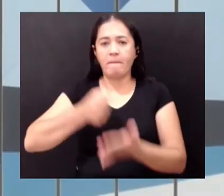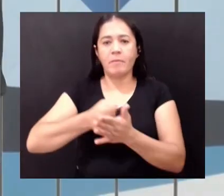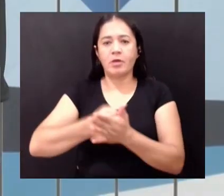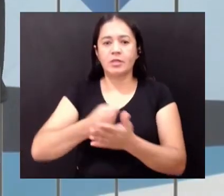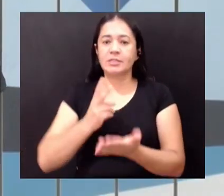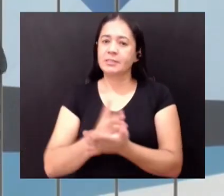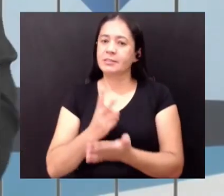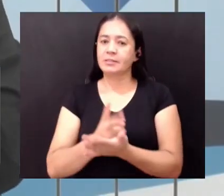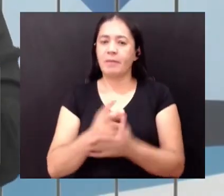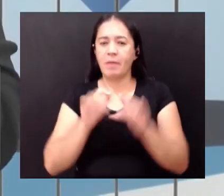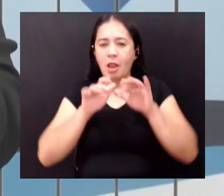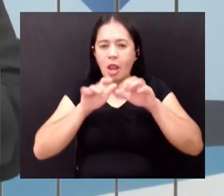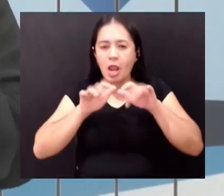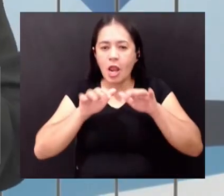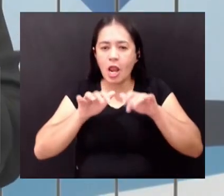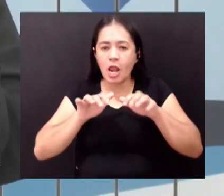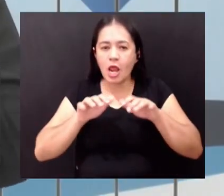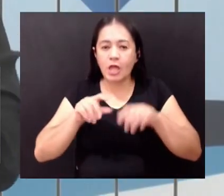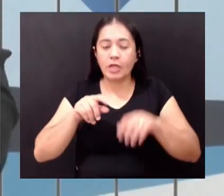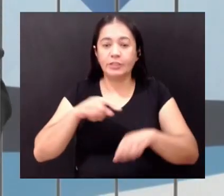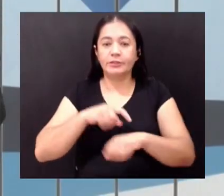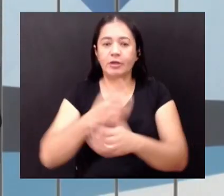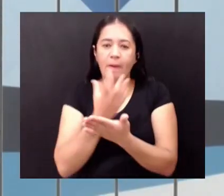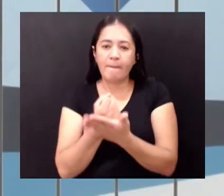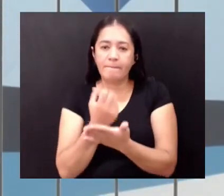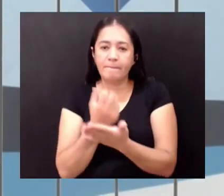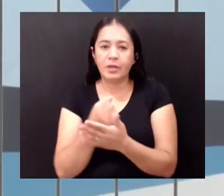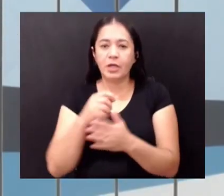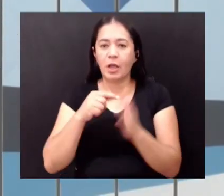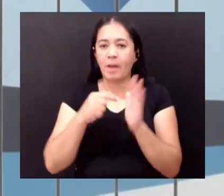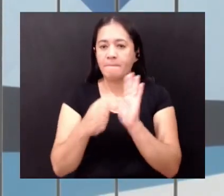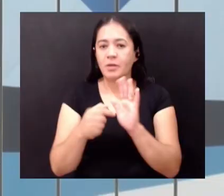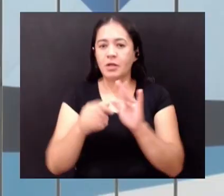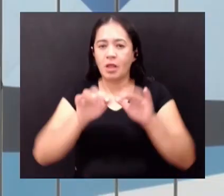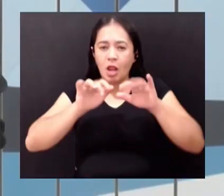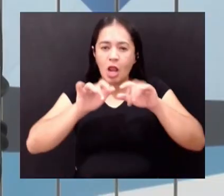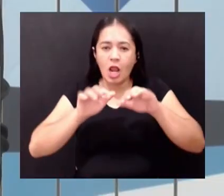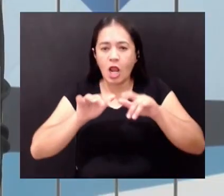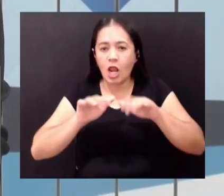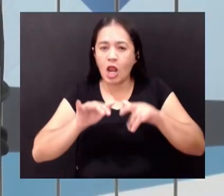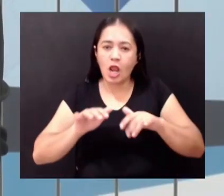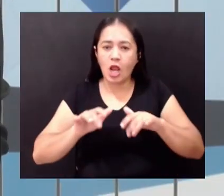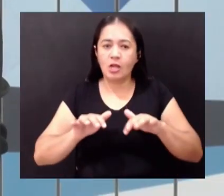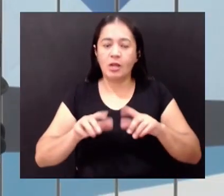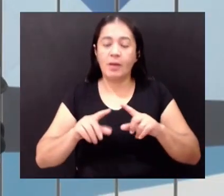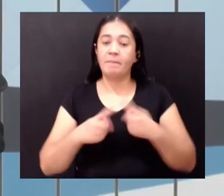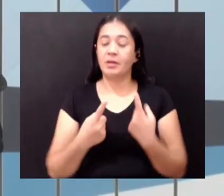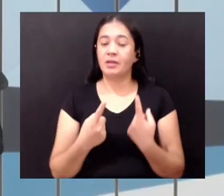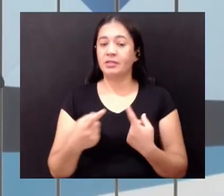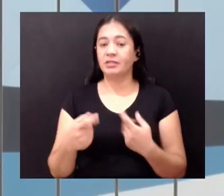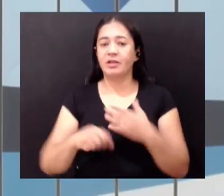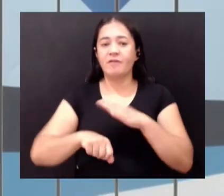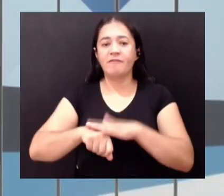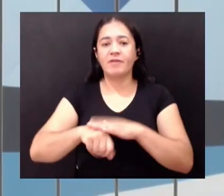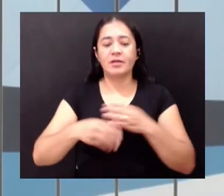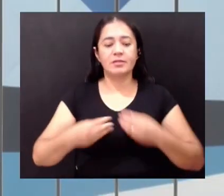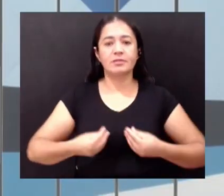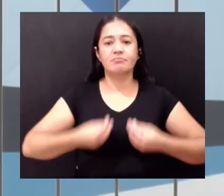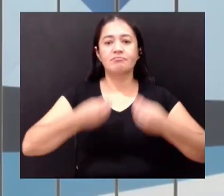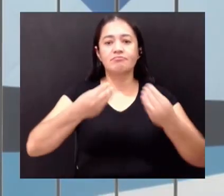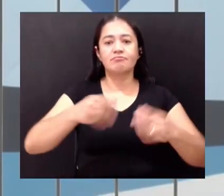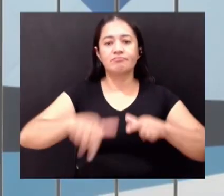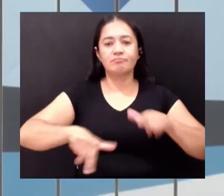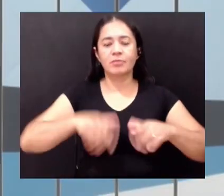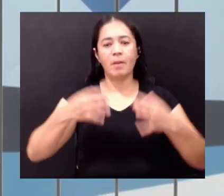né, no aplicativo que está mostrando se o colaborador está digitando ou se não está, mas desde que ele faça a sua entrega. Então, existe uma relação de